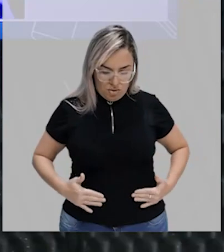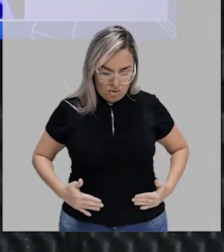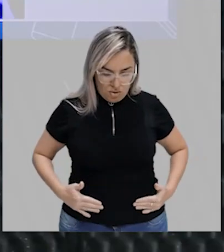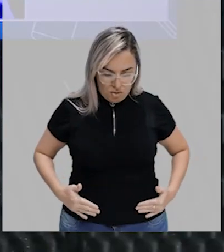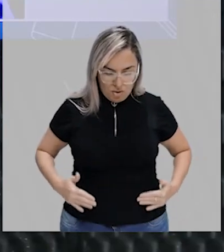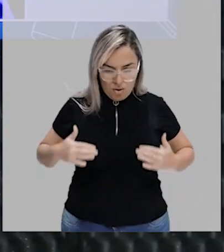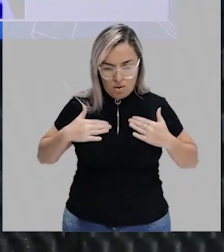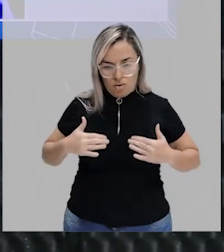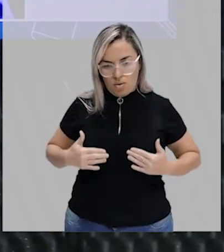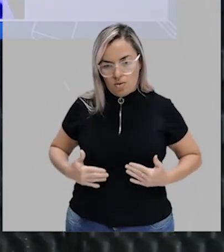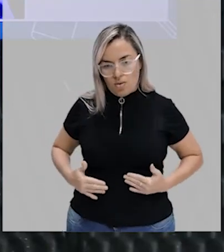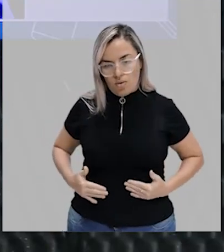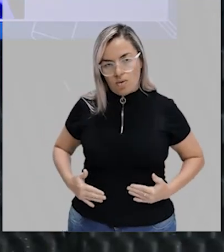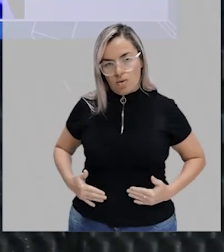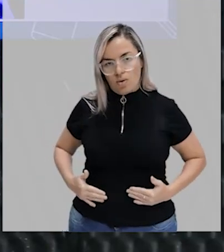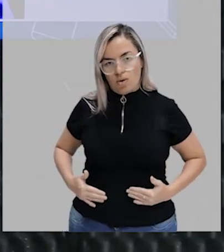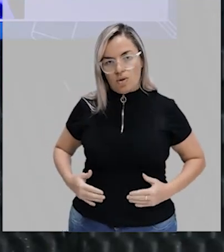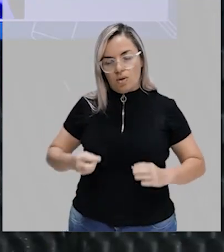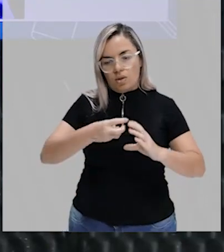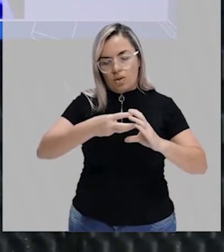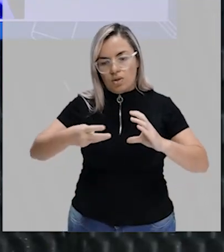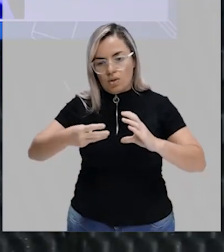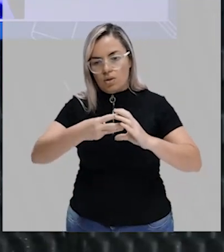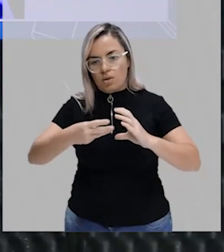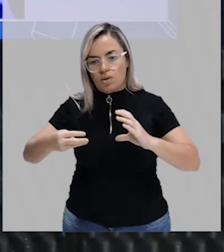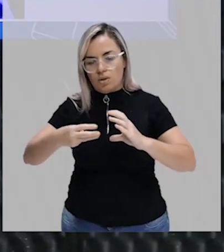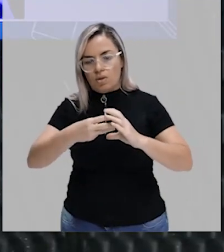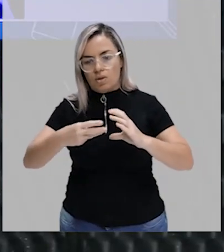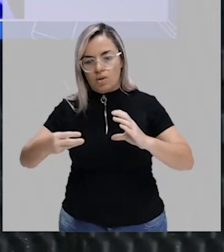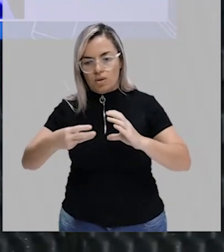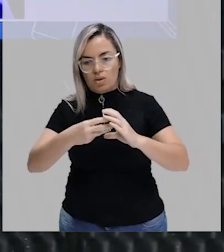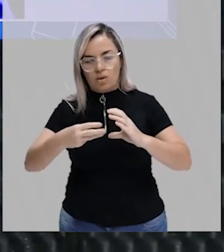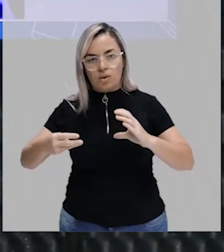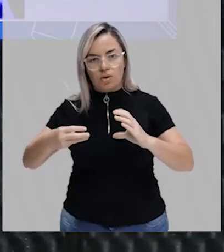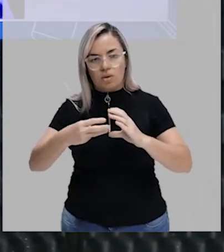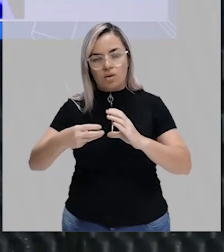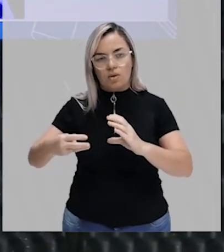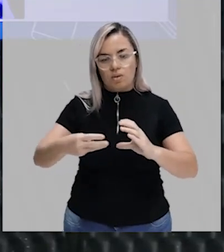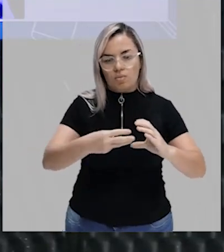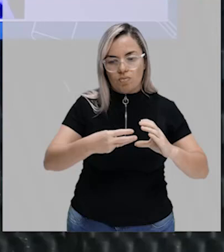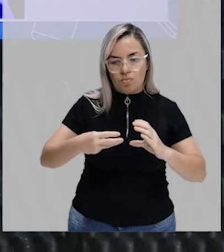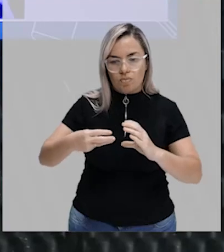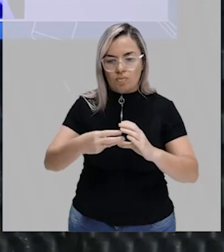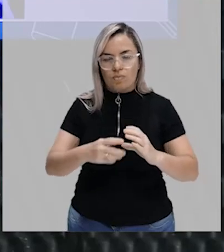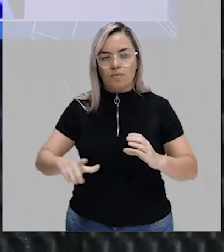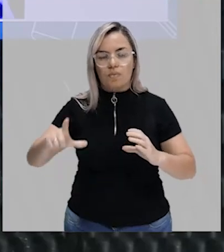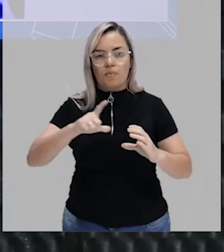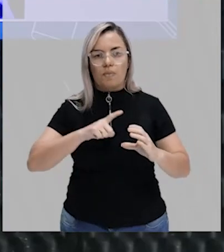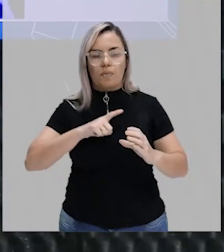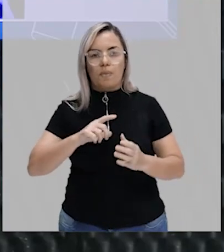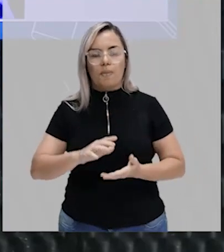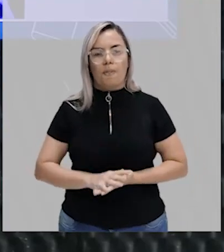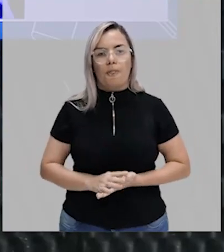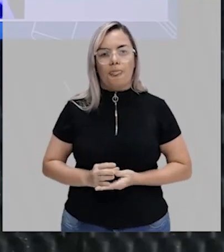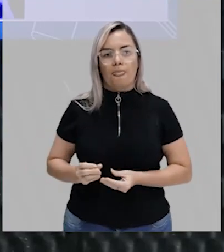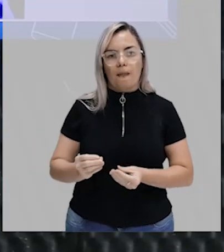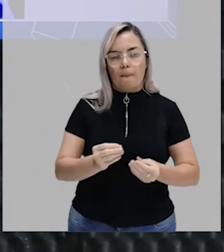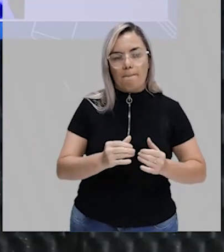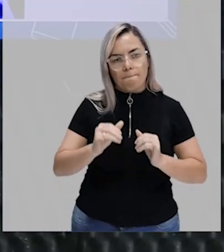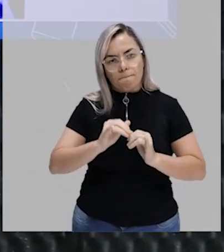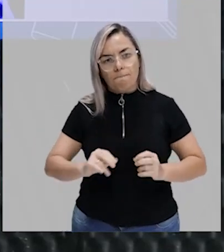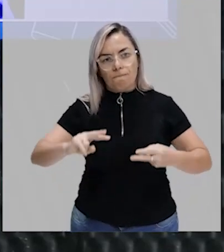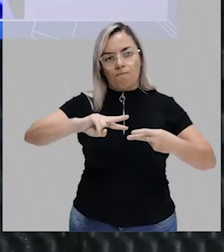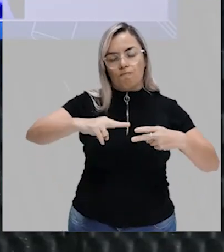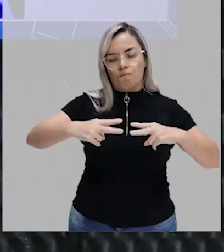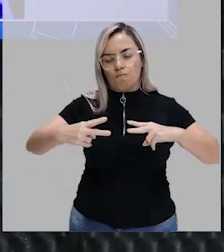se multiplicando constantemente. Agora imagina, pessoal, o nosso DNA ele tem muita informação genética. Então, quando a célula